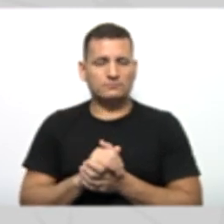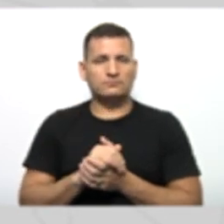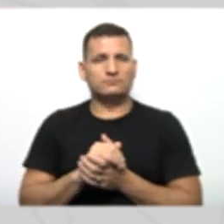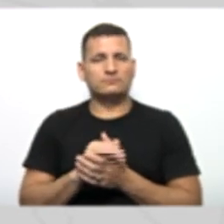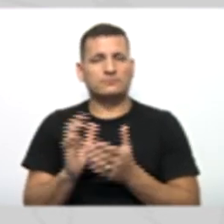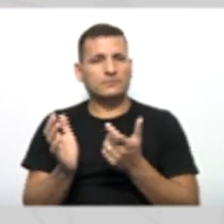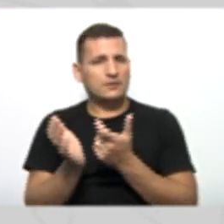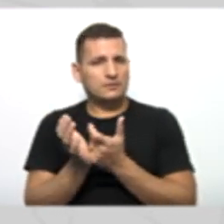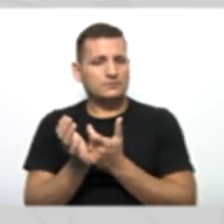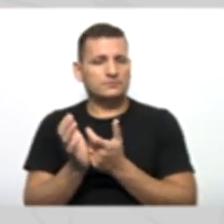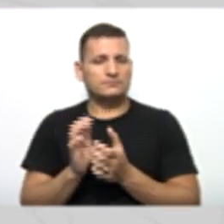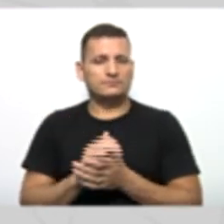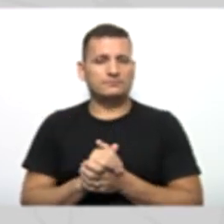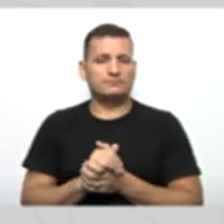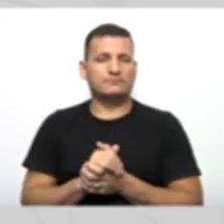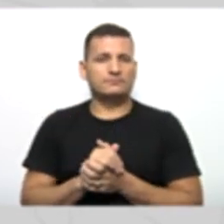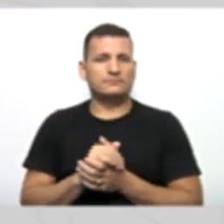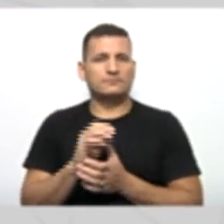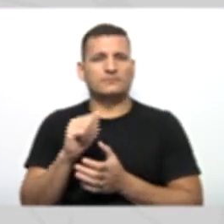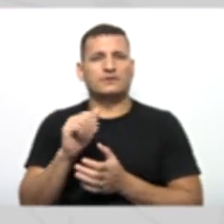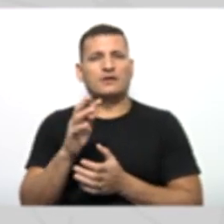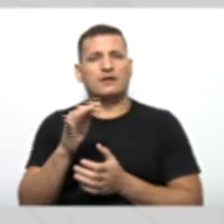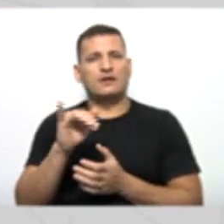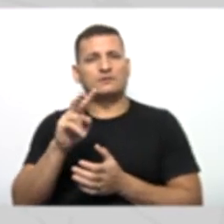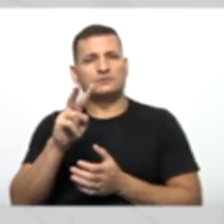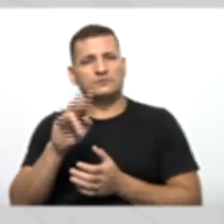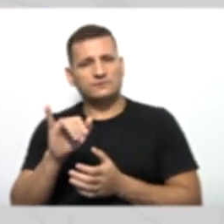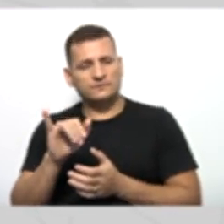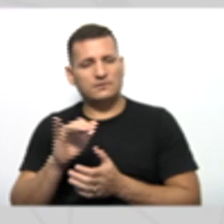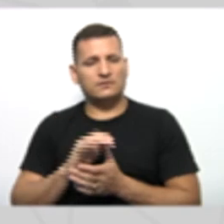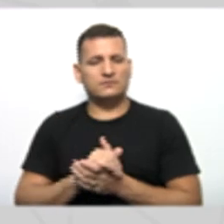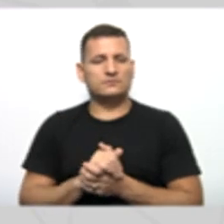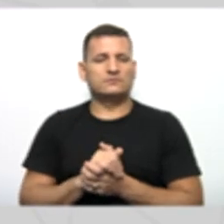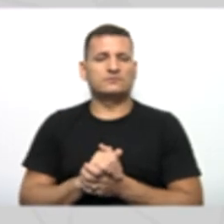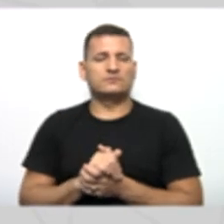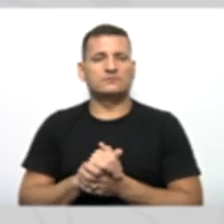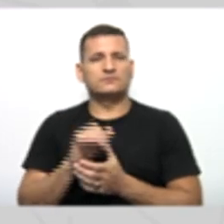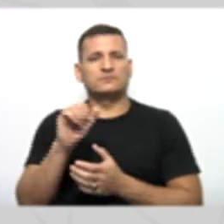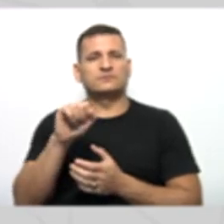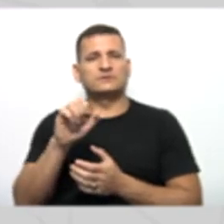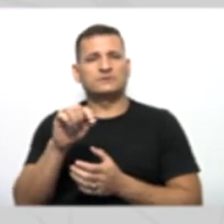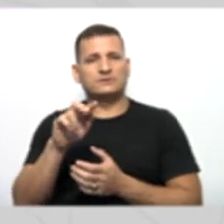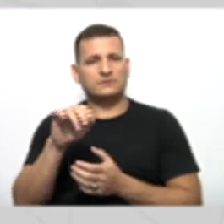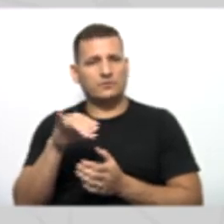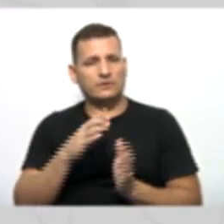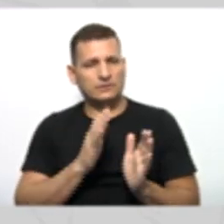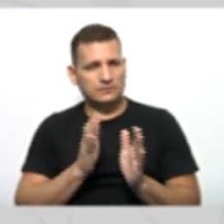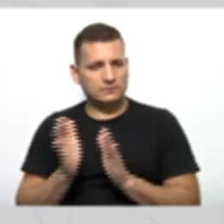classe? É um diagrama de atividade? Ou é um diagrama de sequência? Ou um diagrama